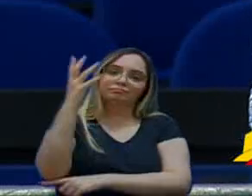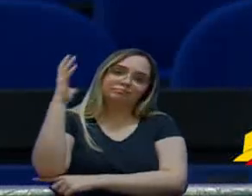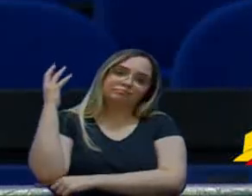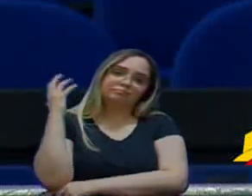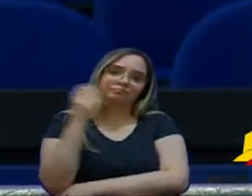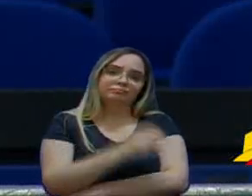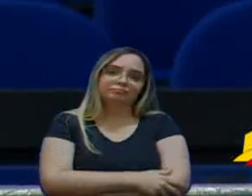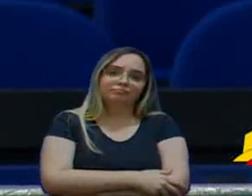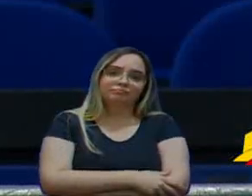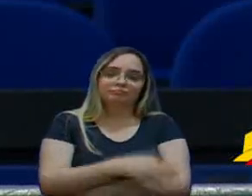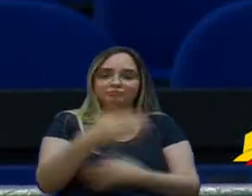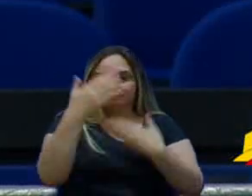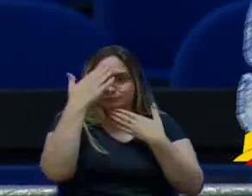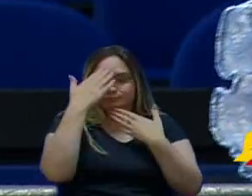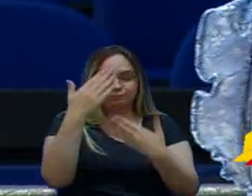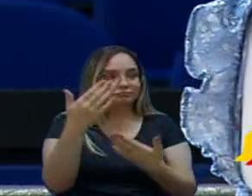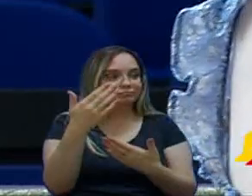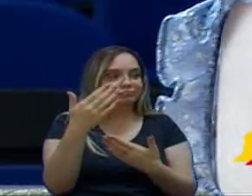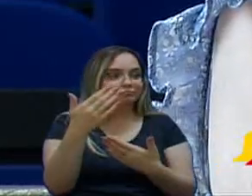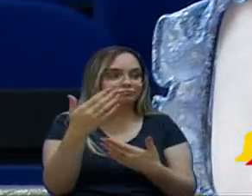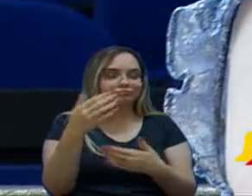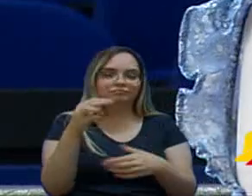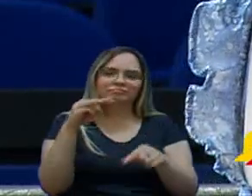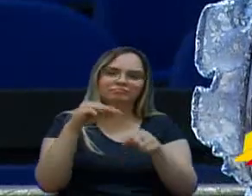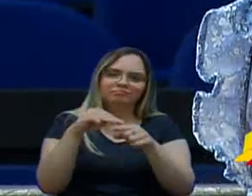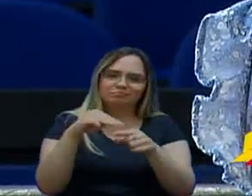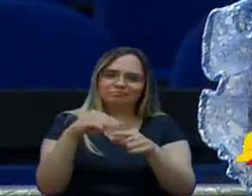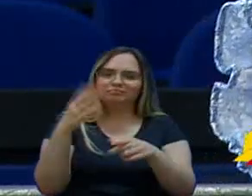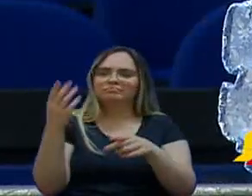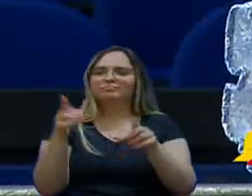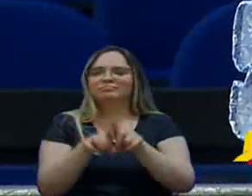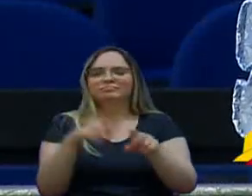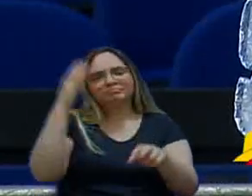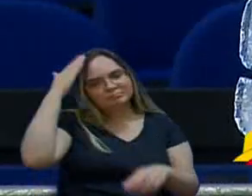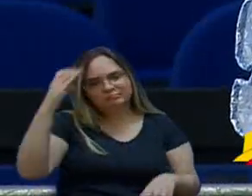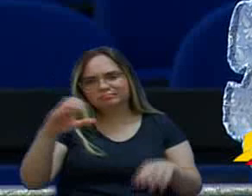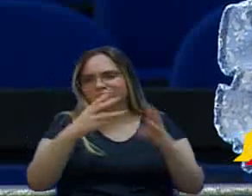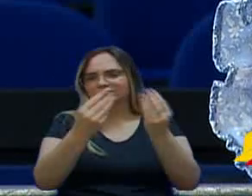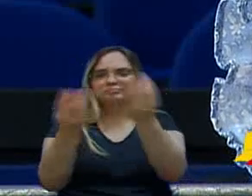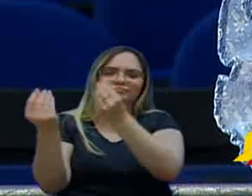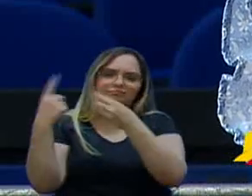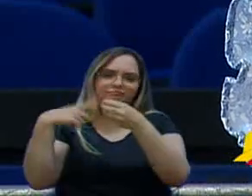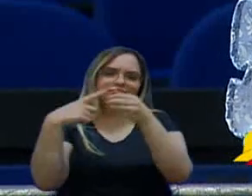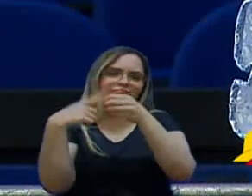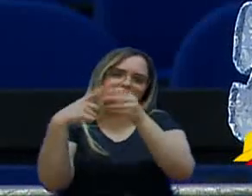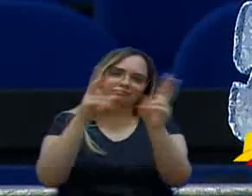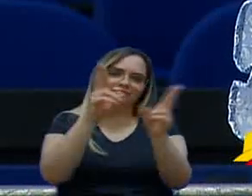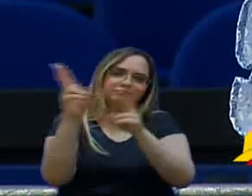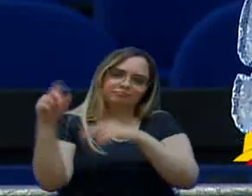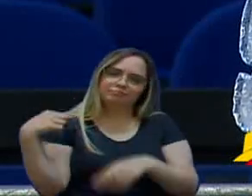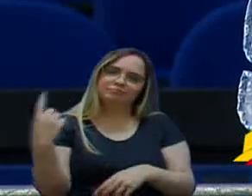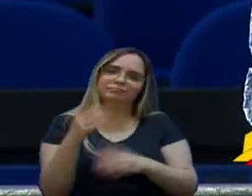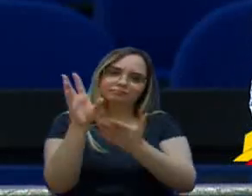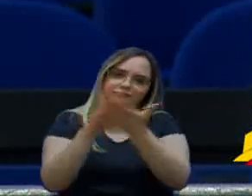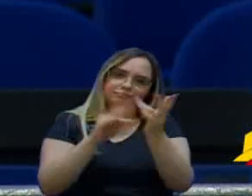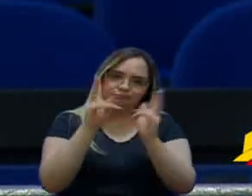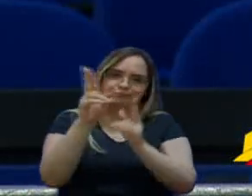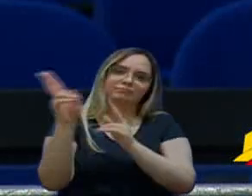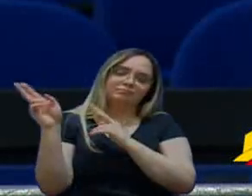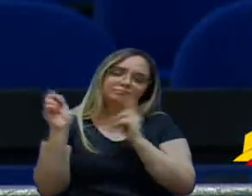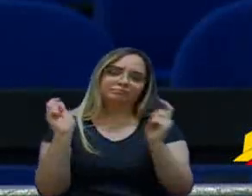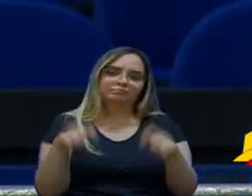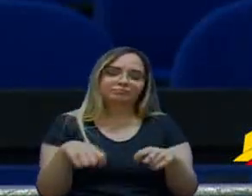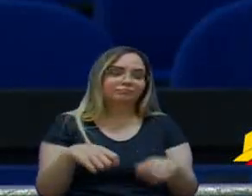plantadas. Obrigado. Sim, Maringá e tantas outras cidades, Curitiba e outras, que podem, a nossa se for